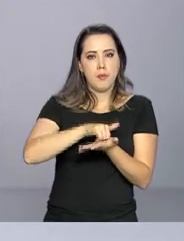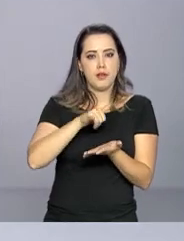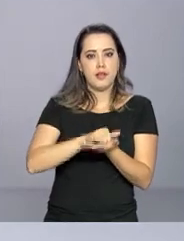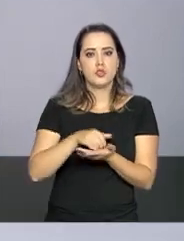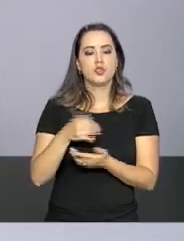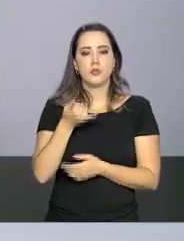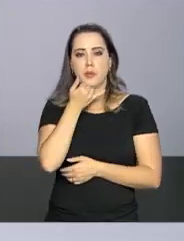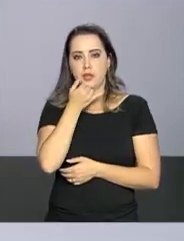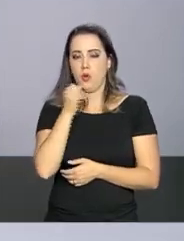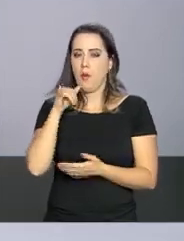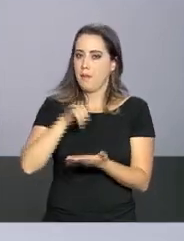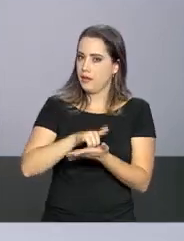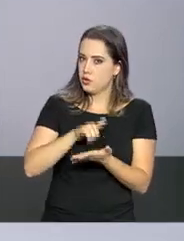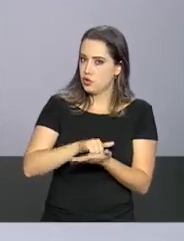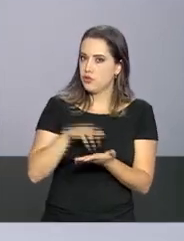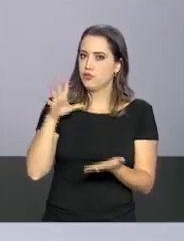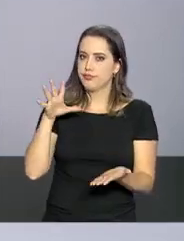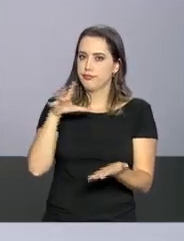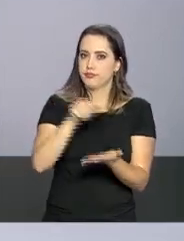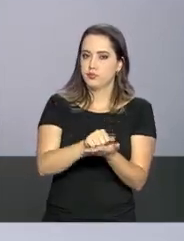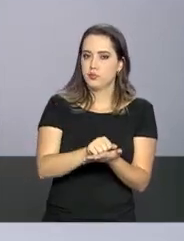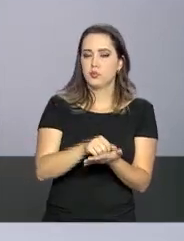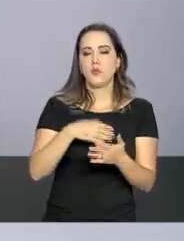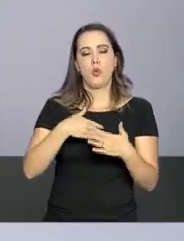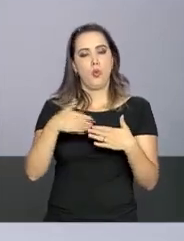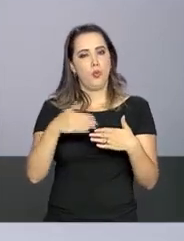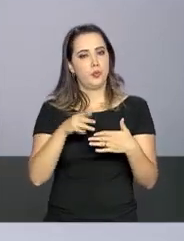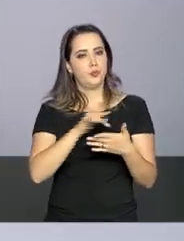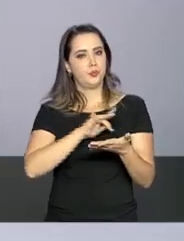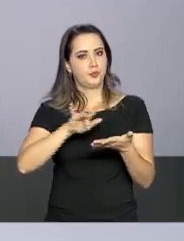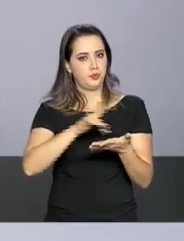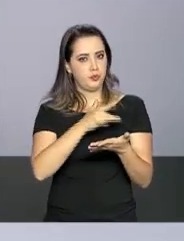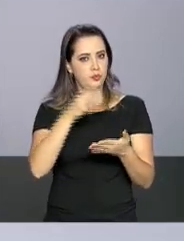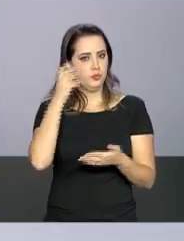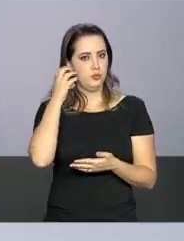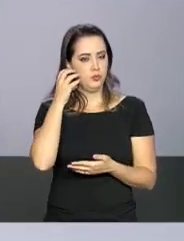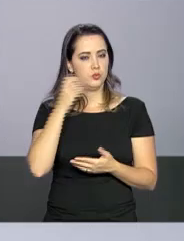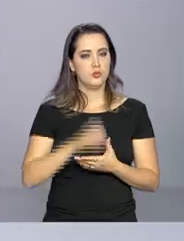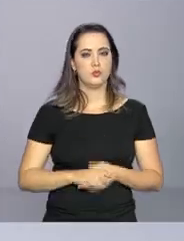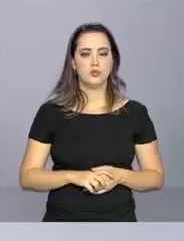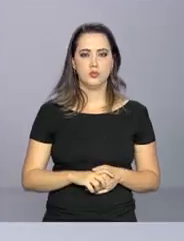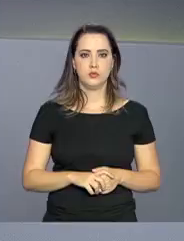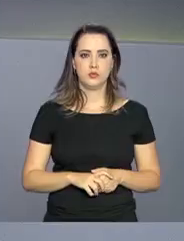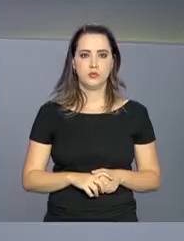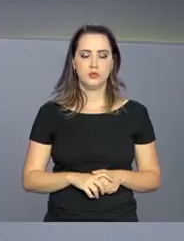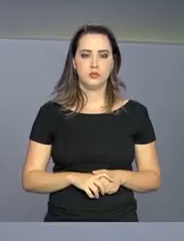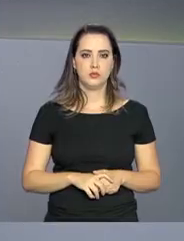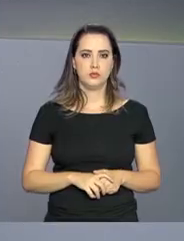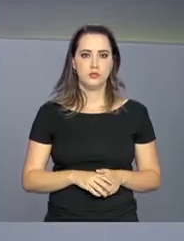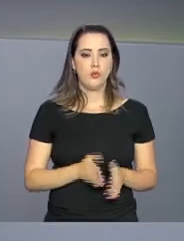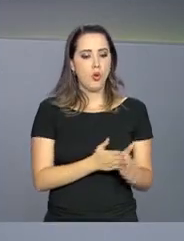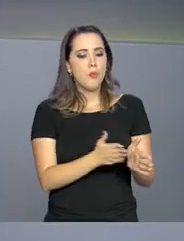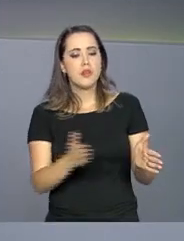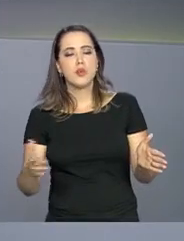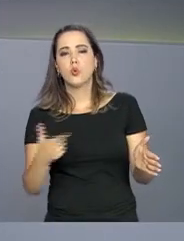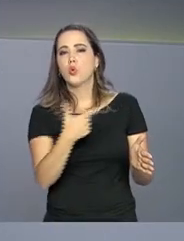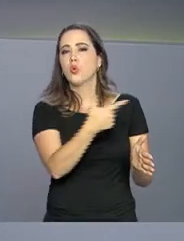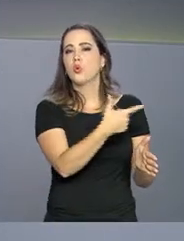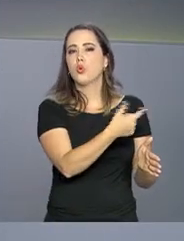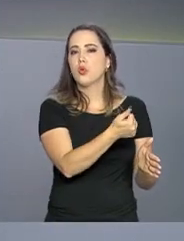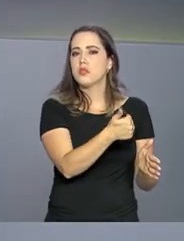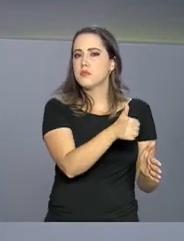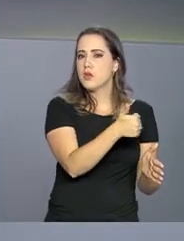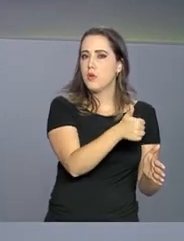está disponível para baixar nos sistemas Android e também no sistema iOS. De 2011